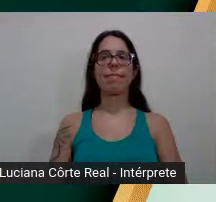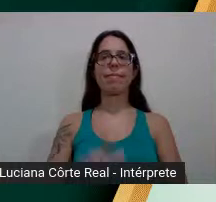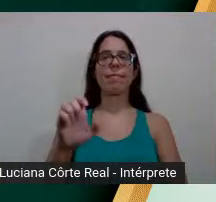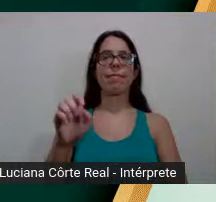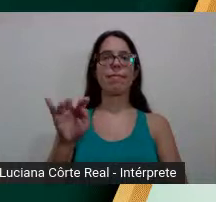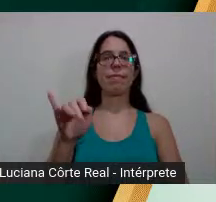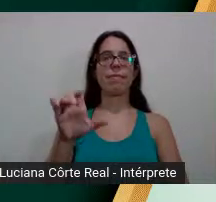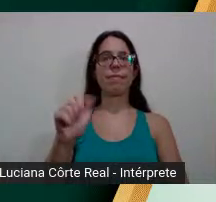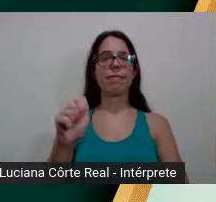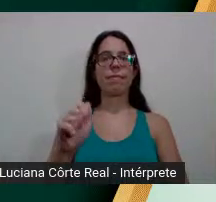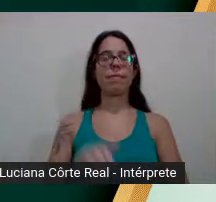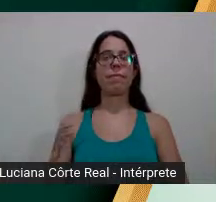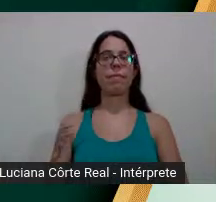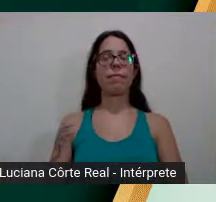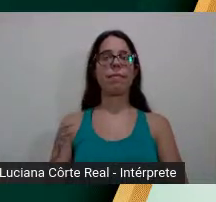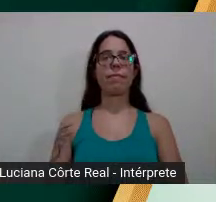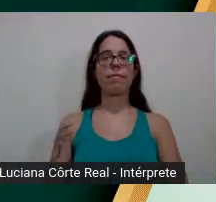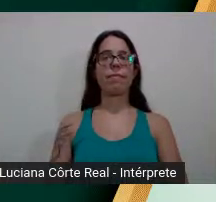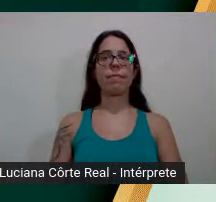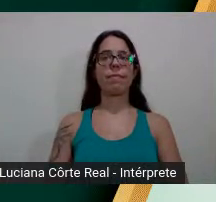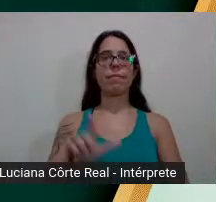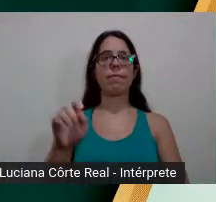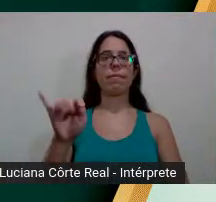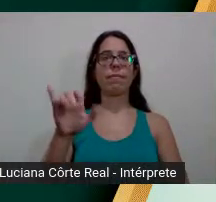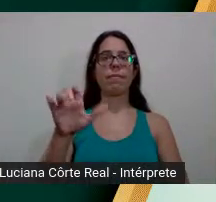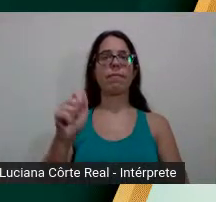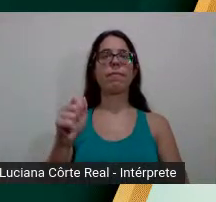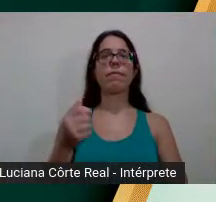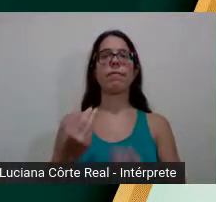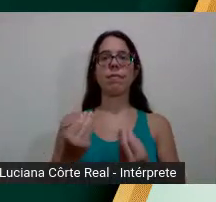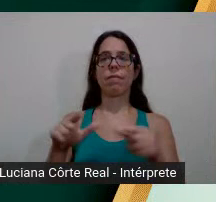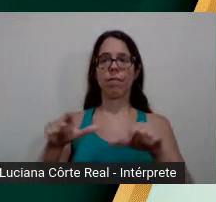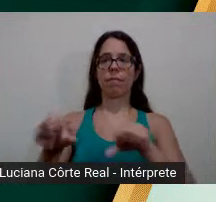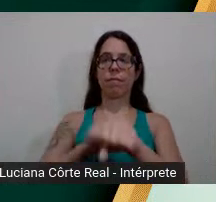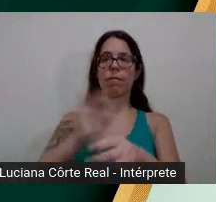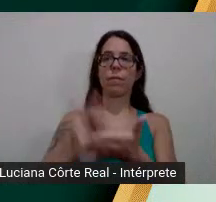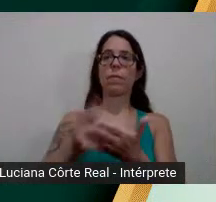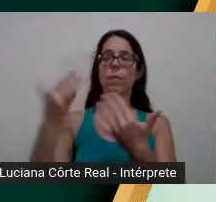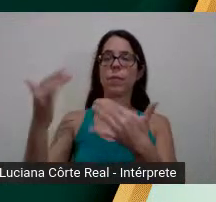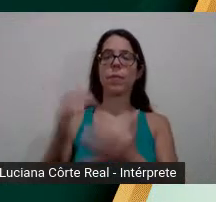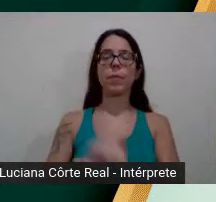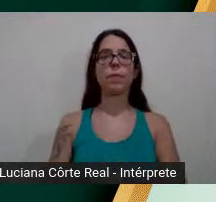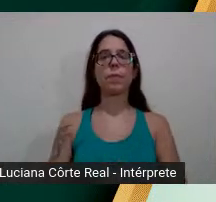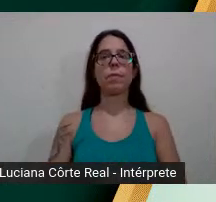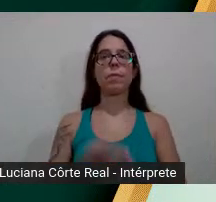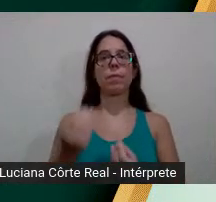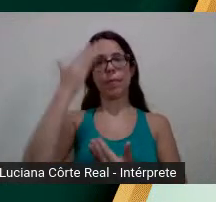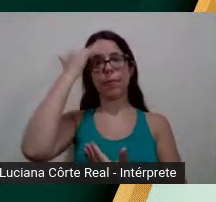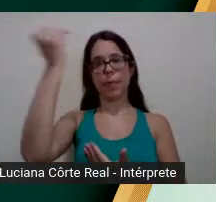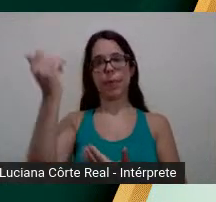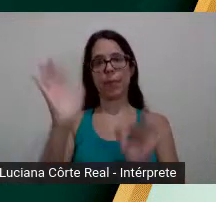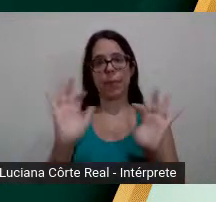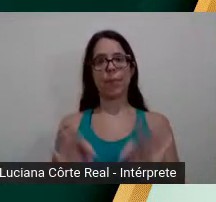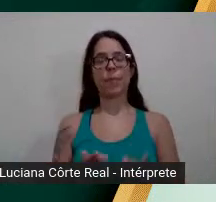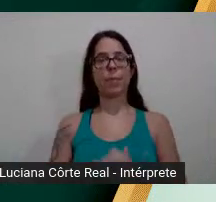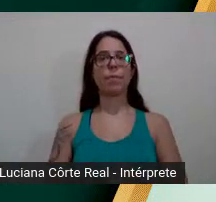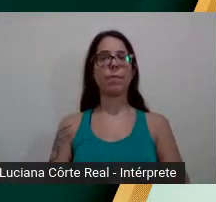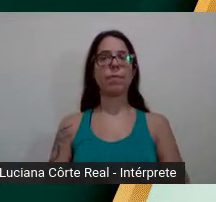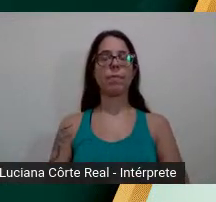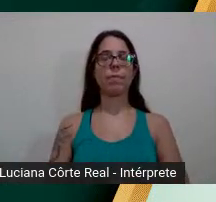Letícia Fraporte. Letícia, confira o tio Grau, parabéns, muito sucesso, felicidades.